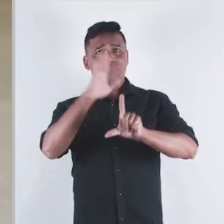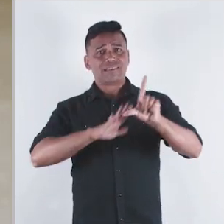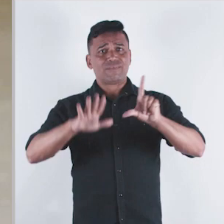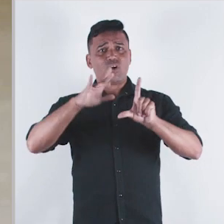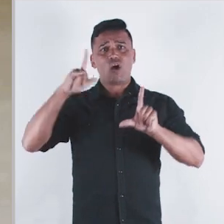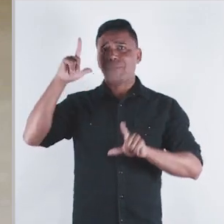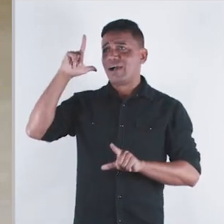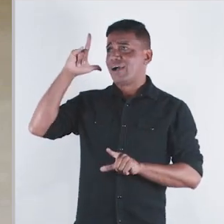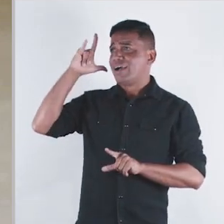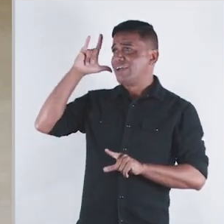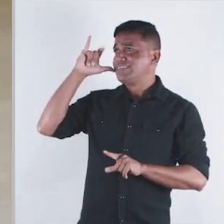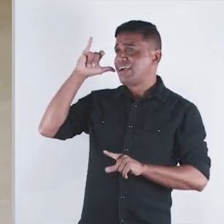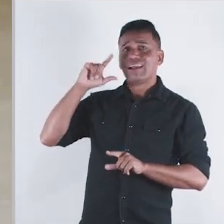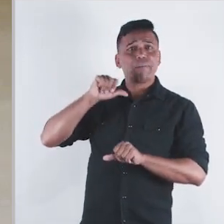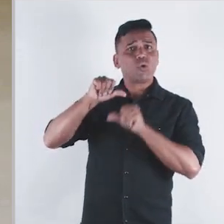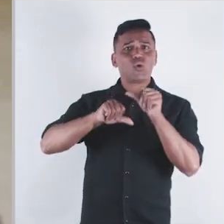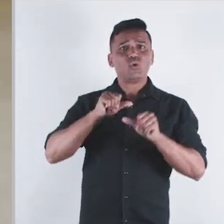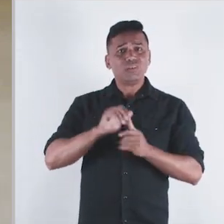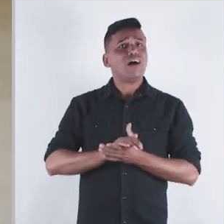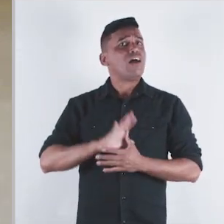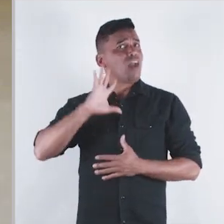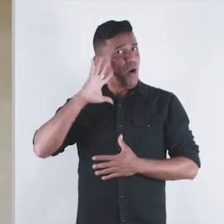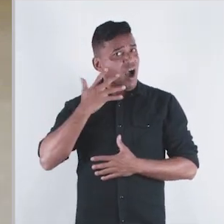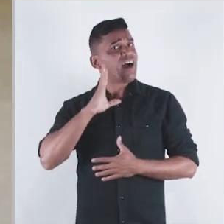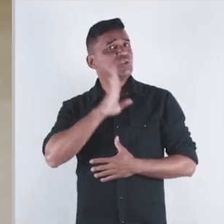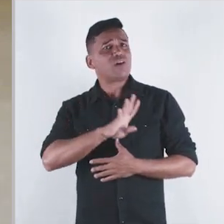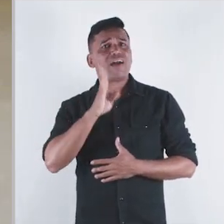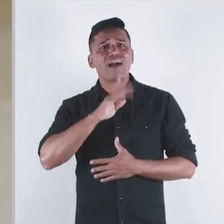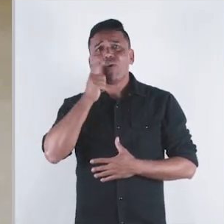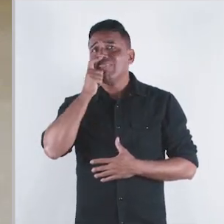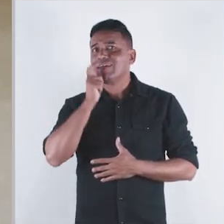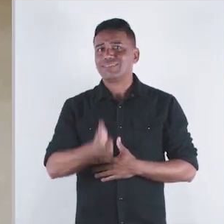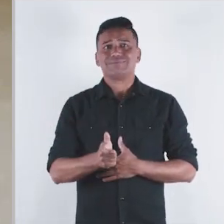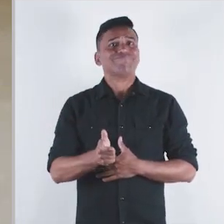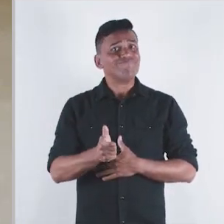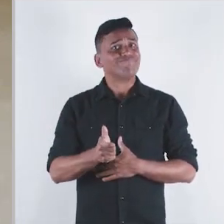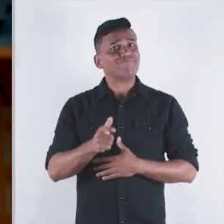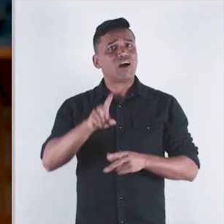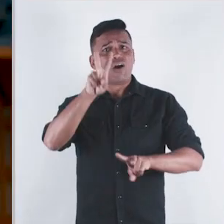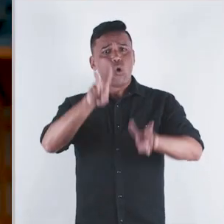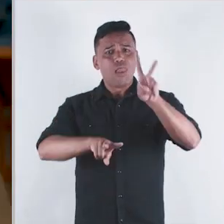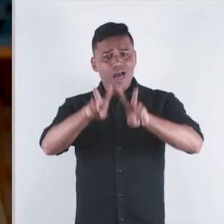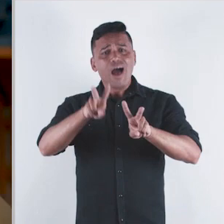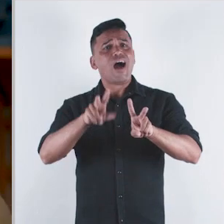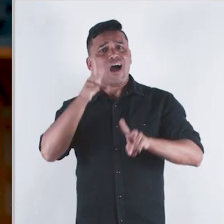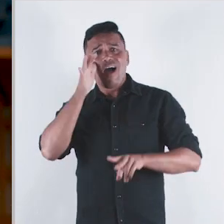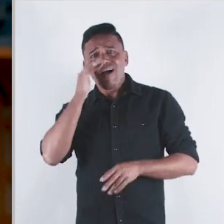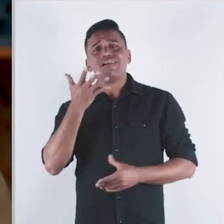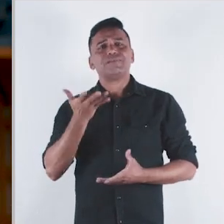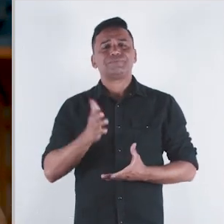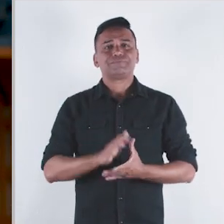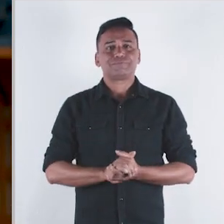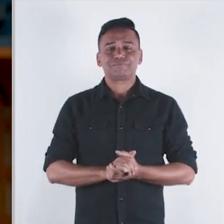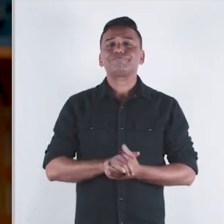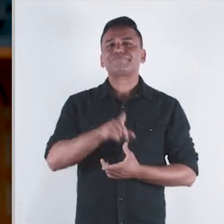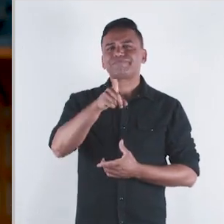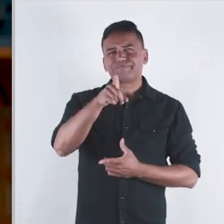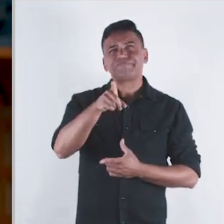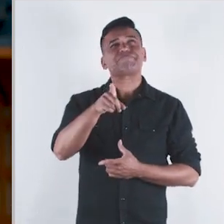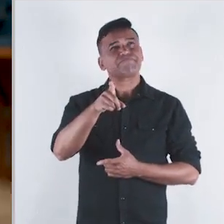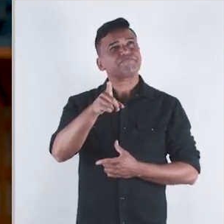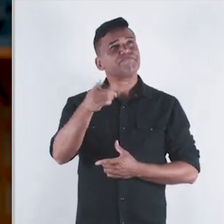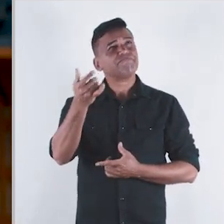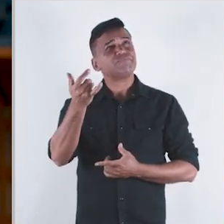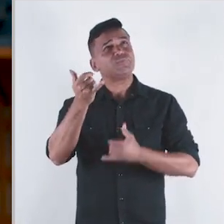isso muito legal. Eu acho que é muito interessante de analisar. E você disse